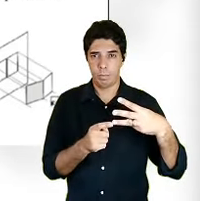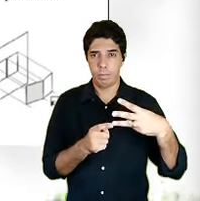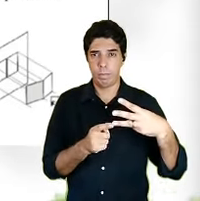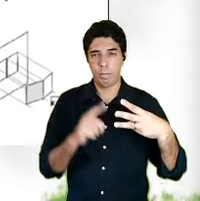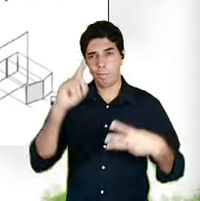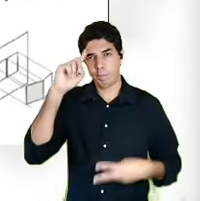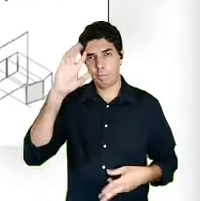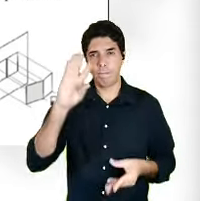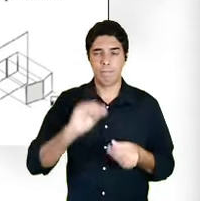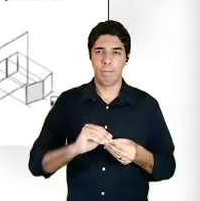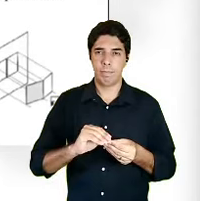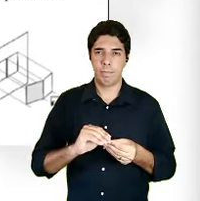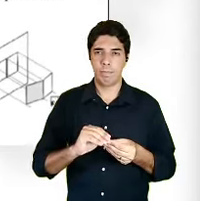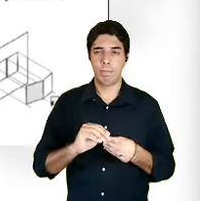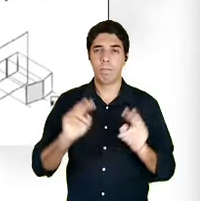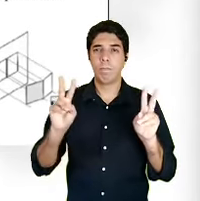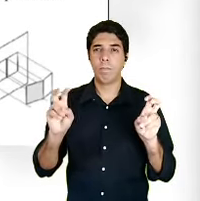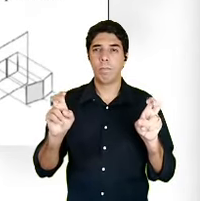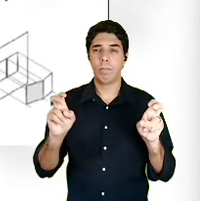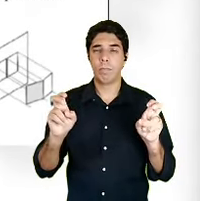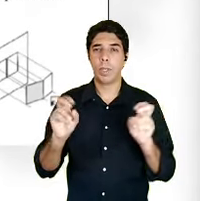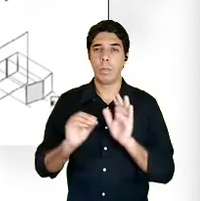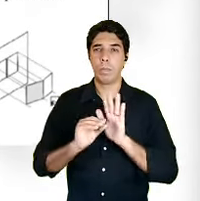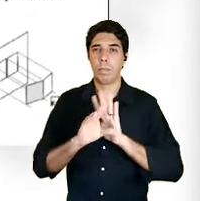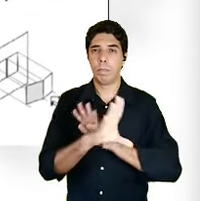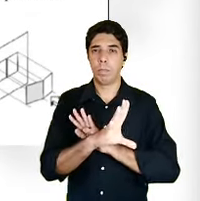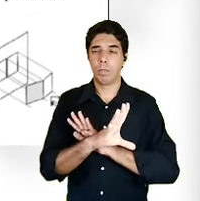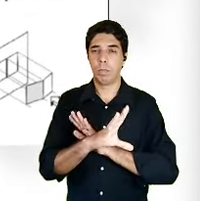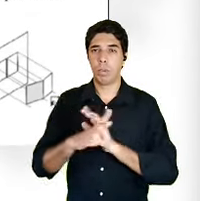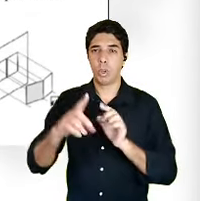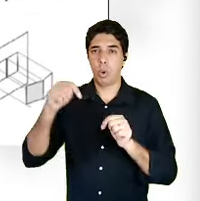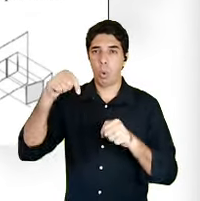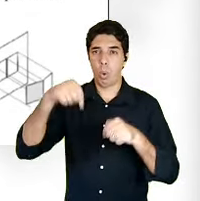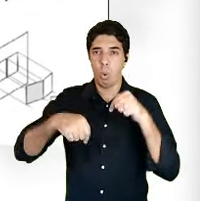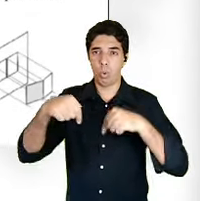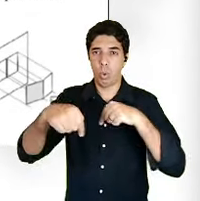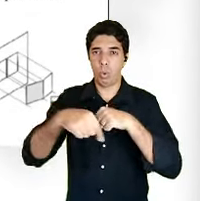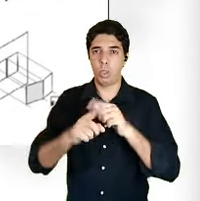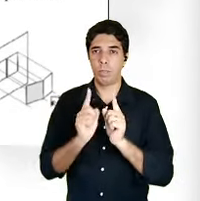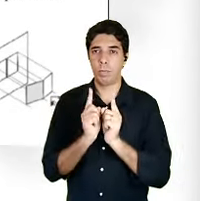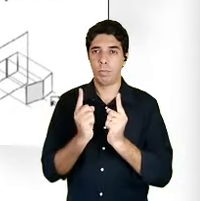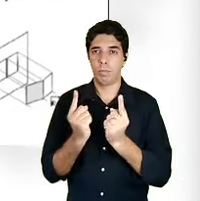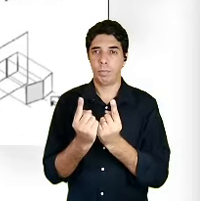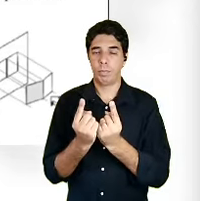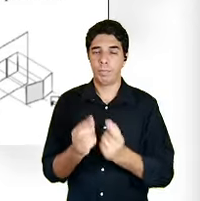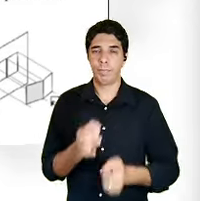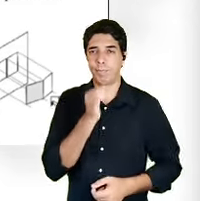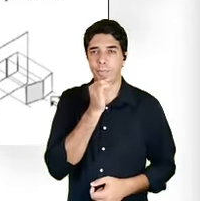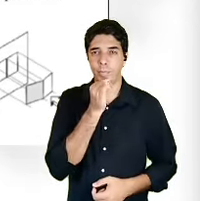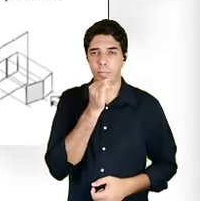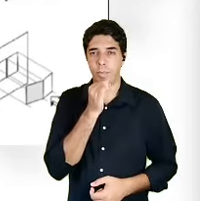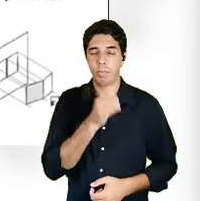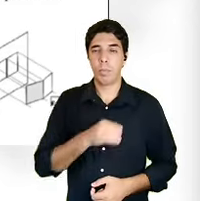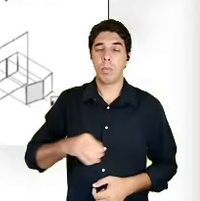conclusões referentes às projeções ortogonais. Primeiro, toda superfície, nesse caso